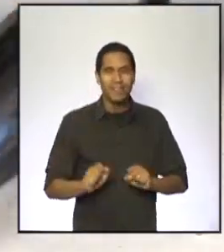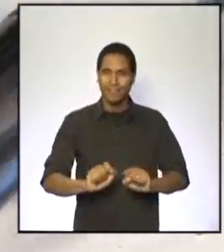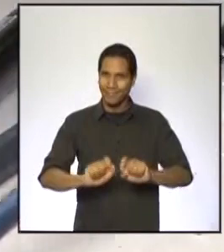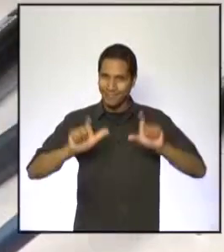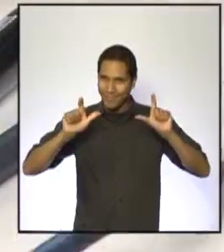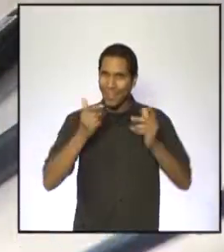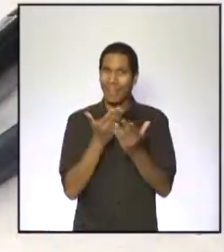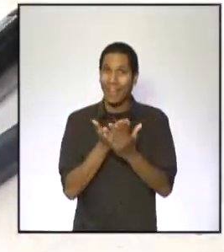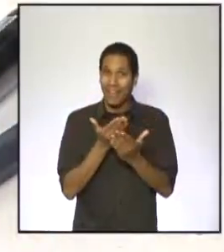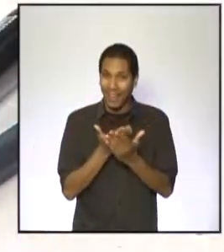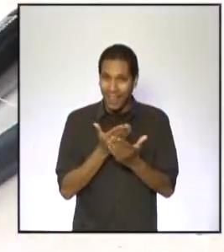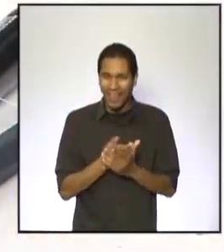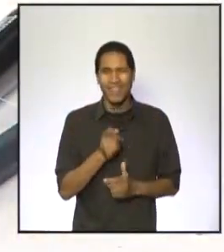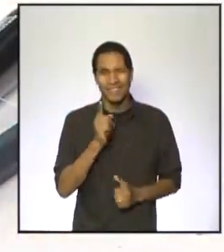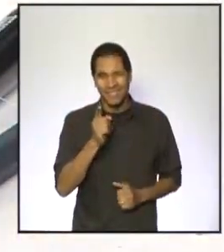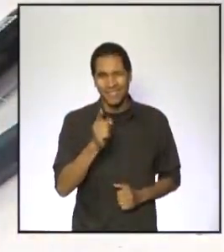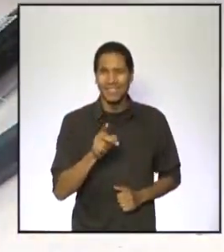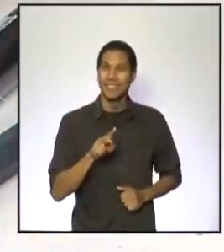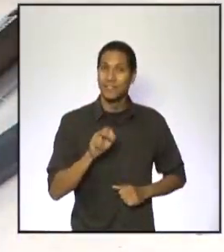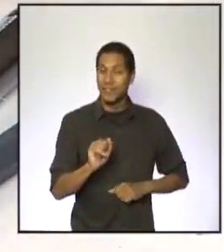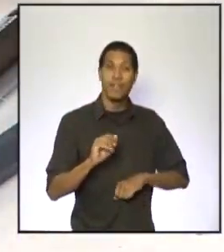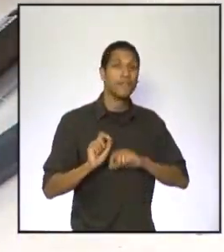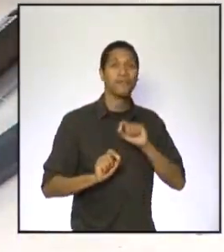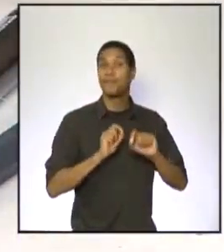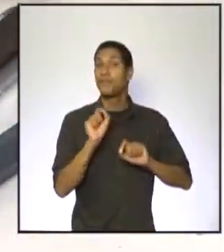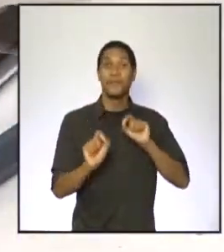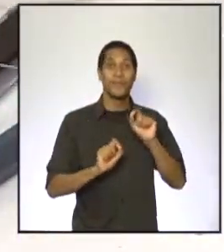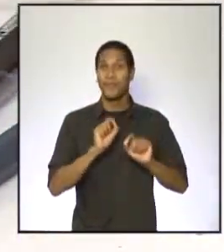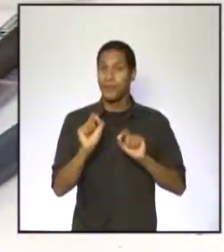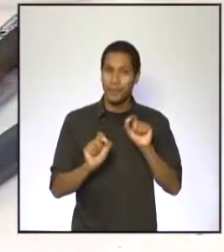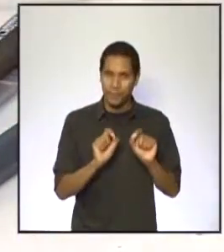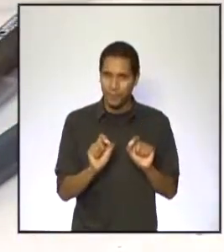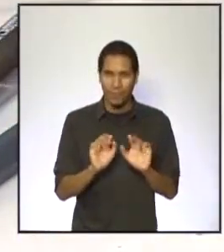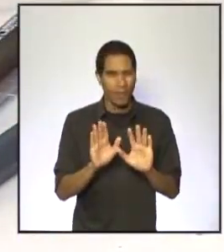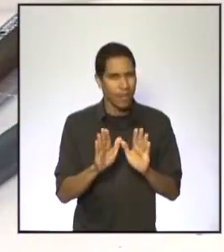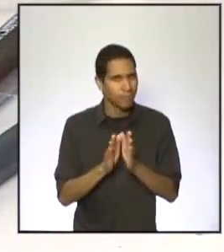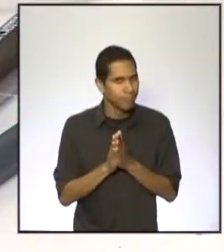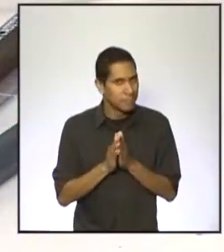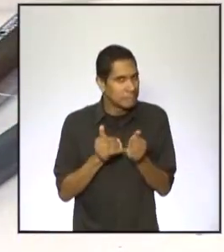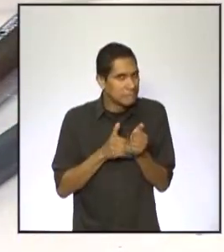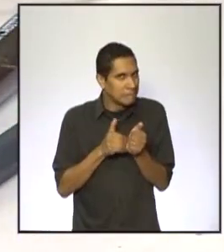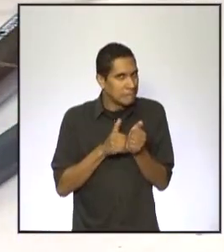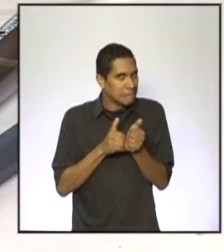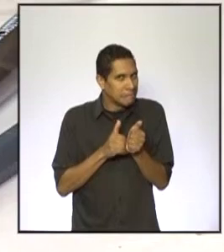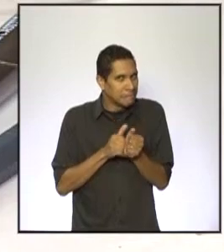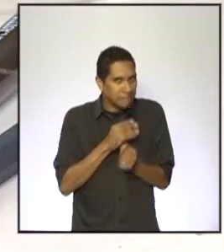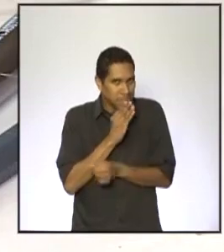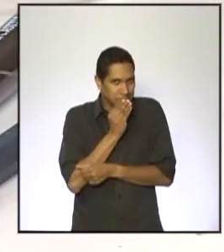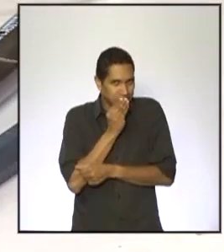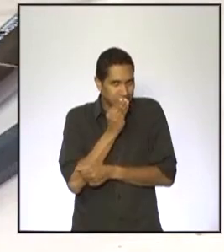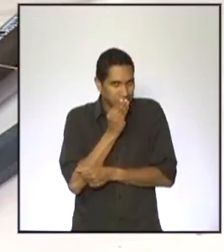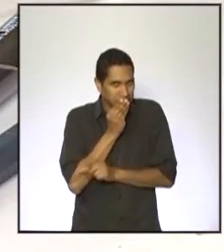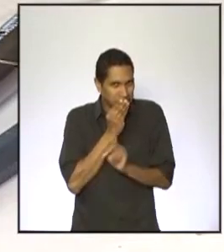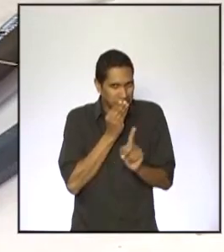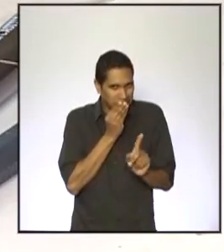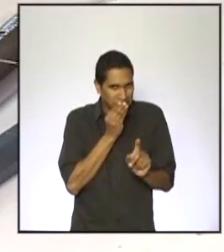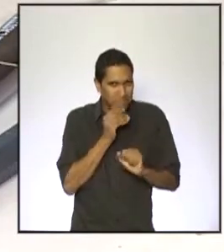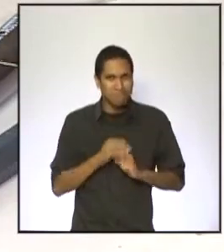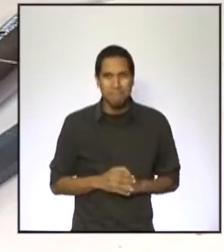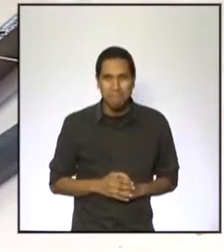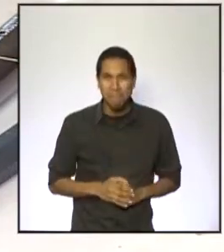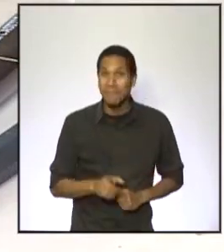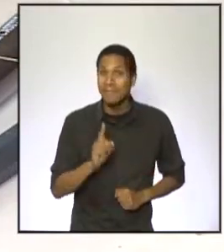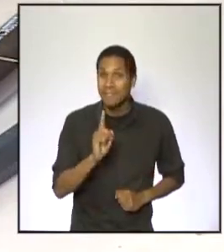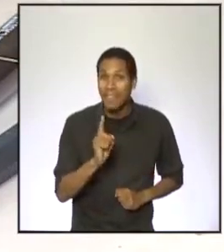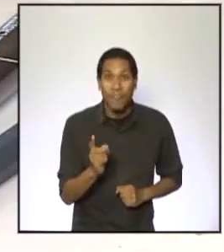uma aula que a gente vai desenvolver. Aí eu não vou contar, porque é segredo. Mas nós vamos